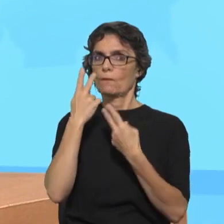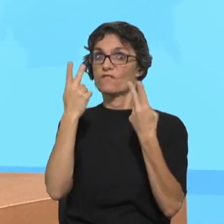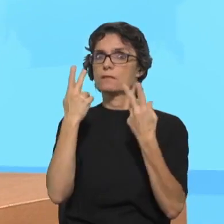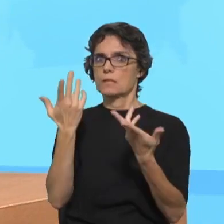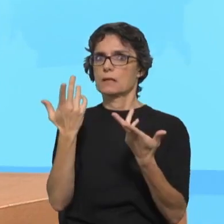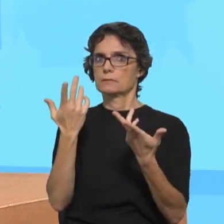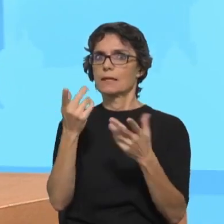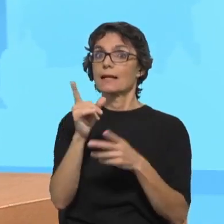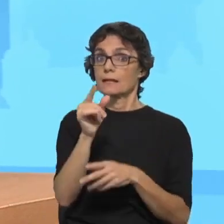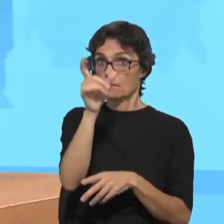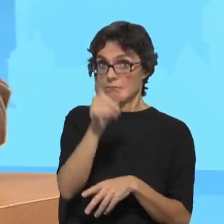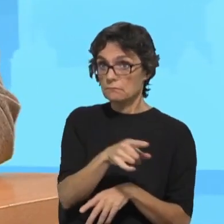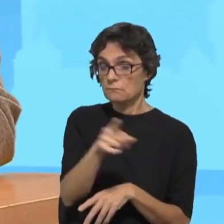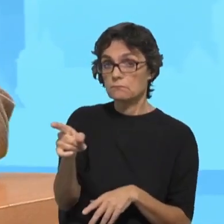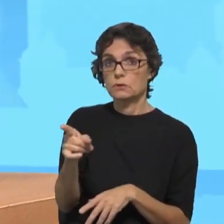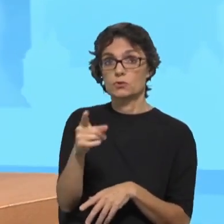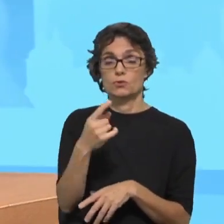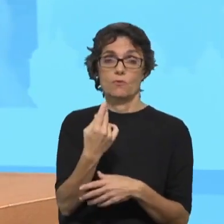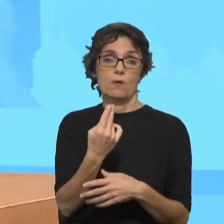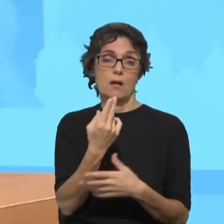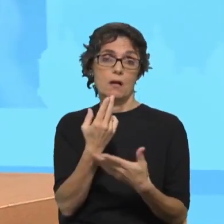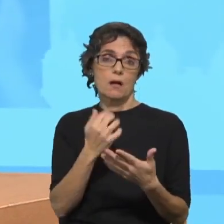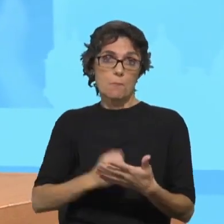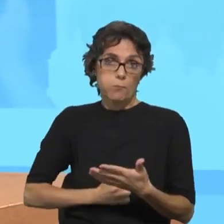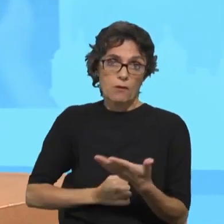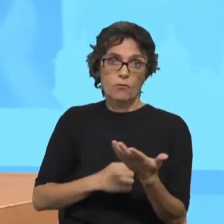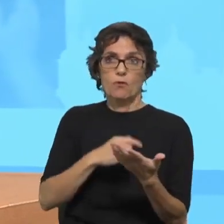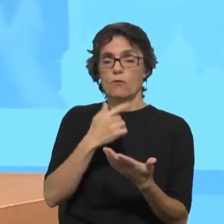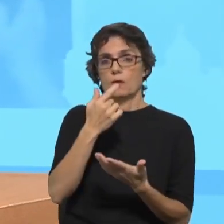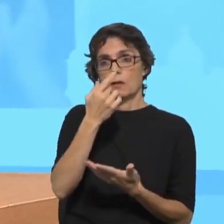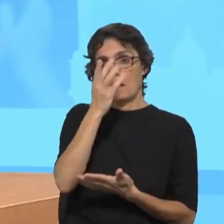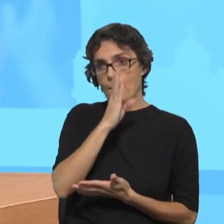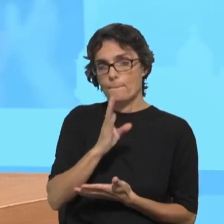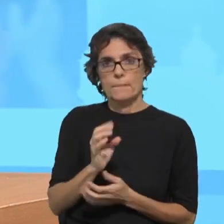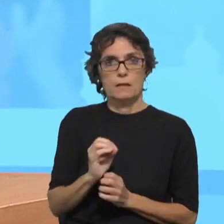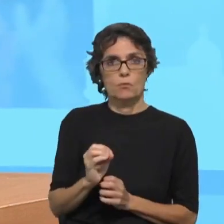Deus, são católicas ou não são praticantes, mas Deus está presente nelas,